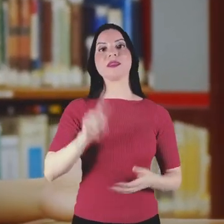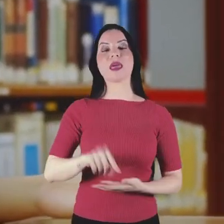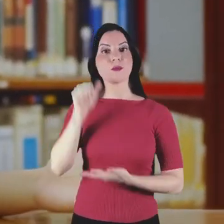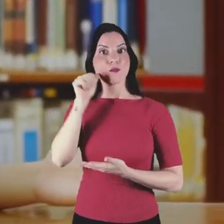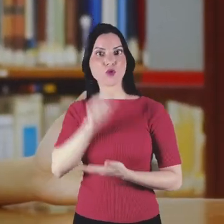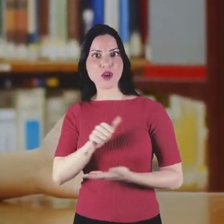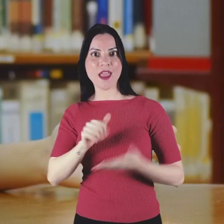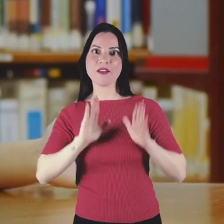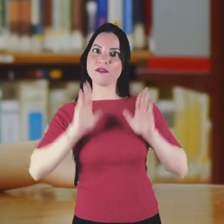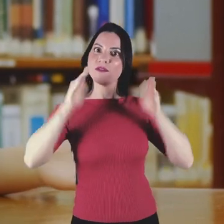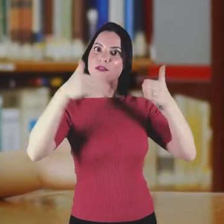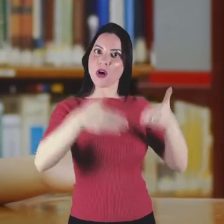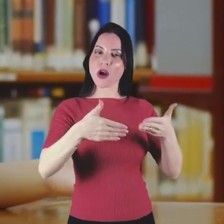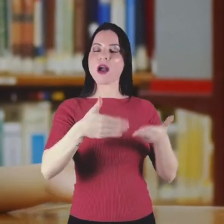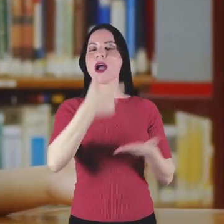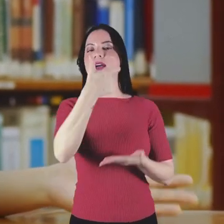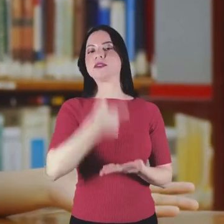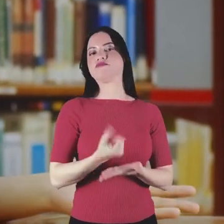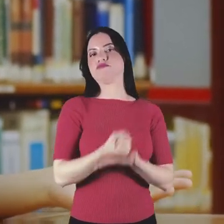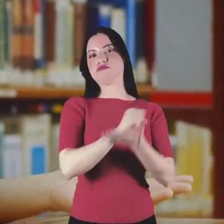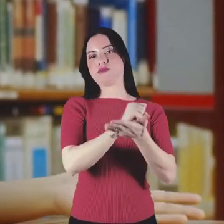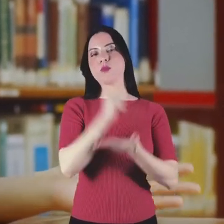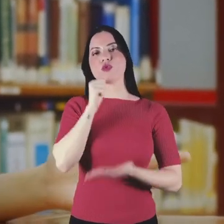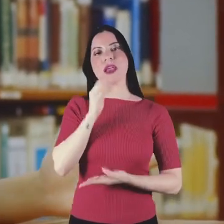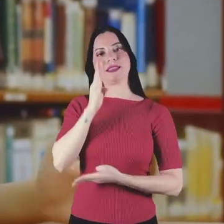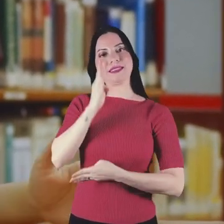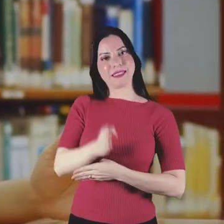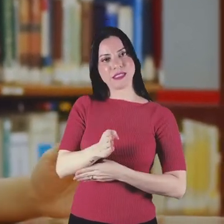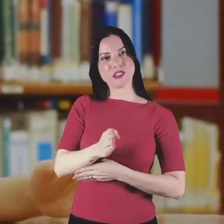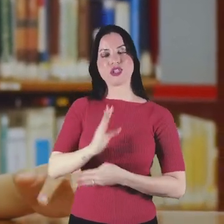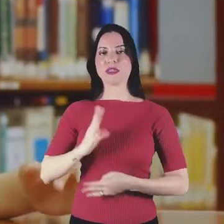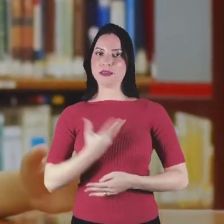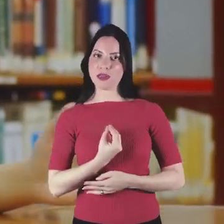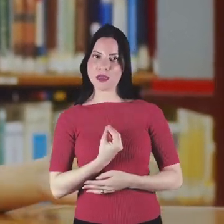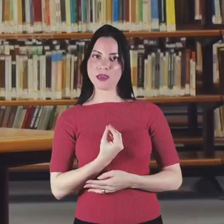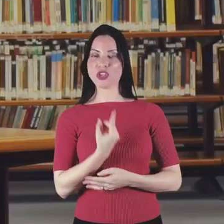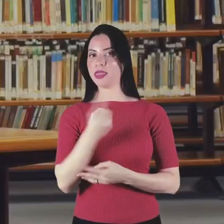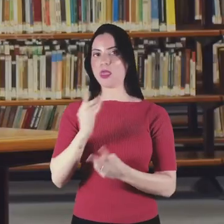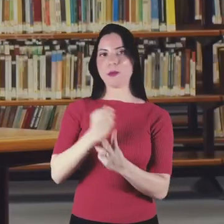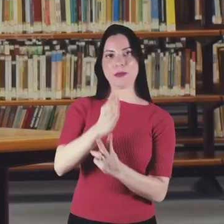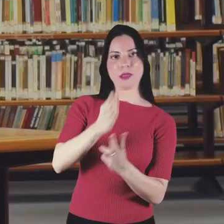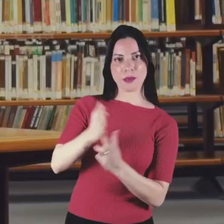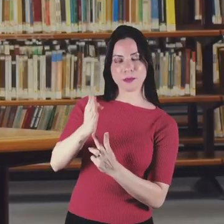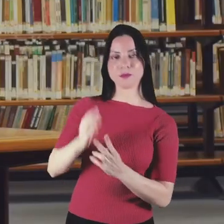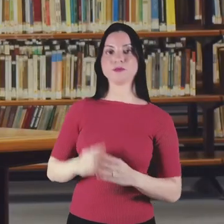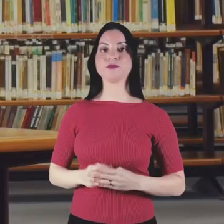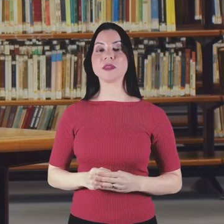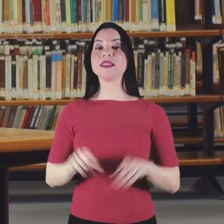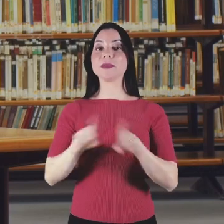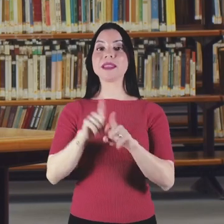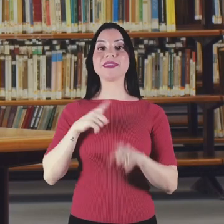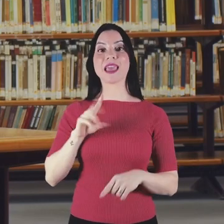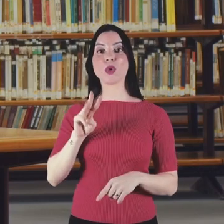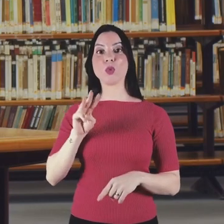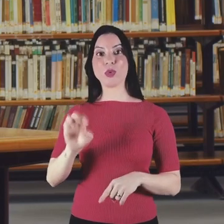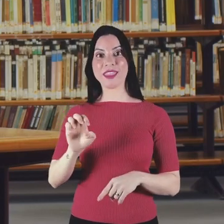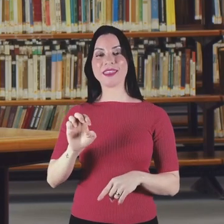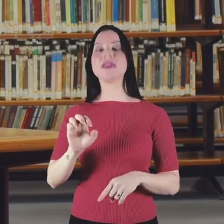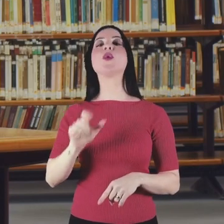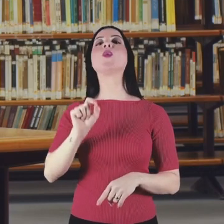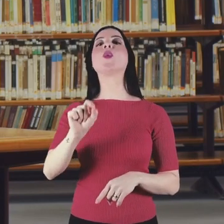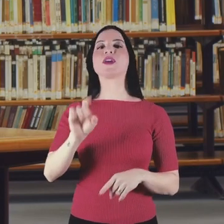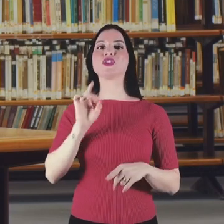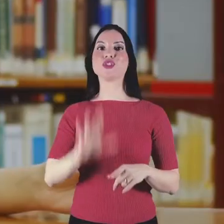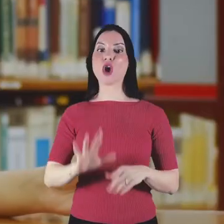a Woman Game Jam, que é voltada para mulheres cis, mulheres trans e não binárias. Tem também a We Game Jam, que é uma game jam só